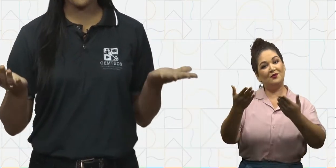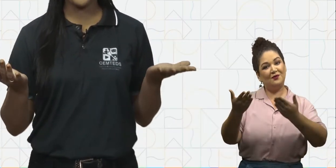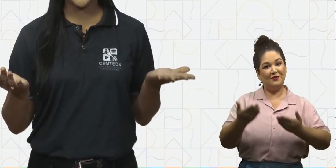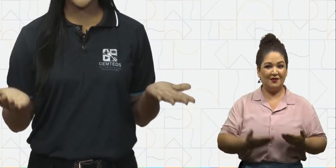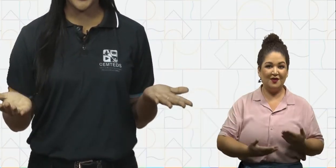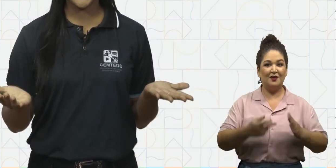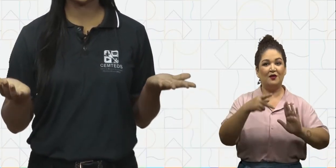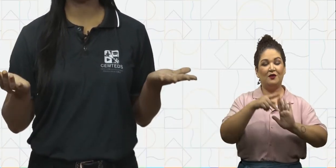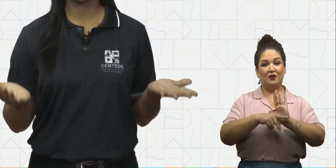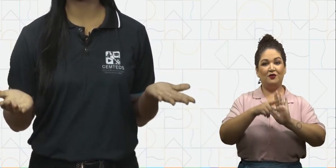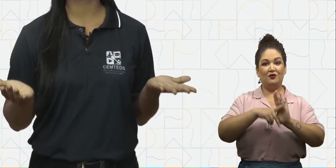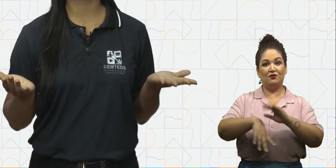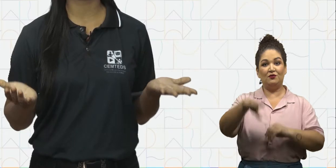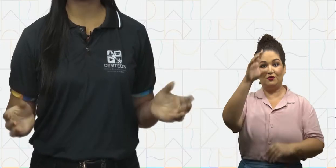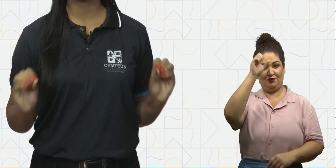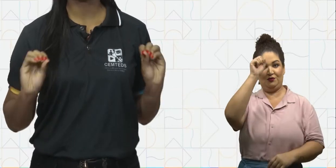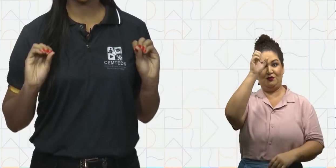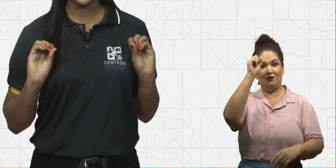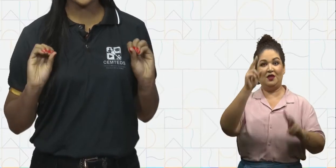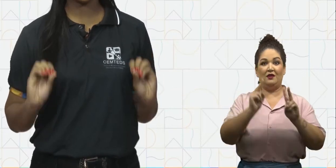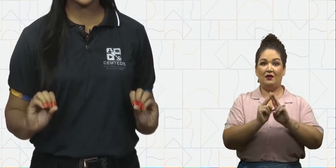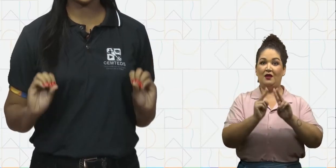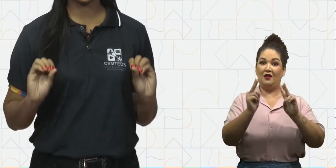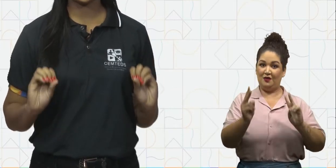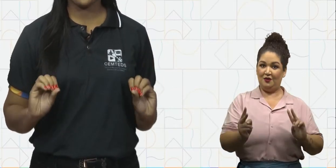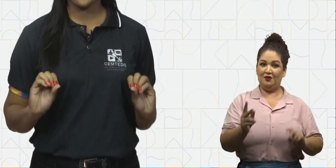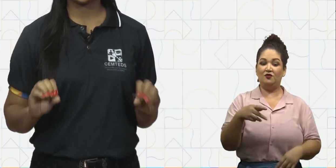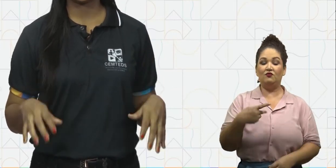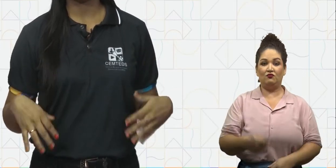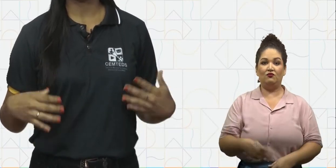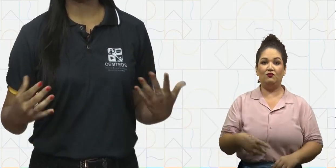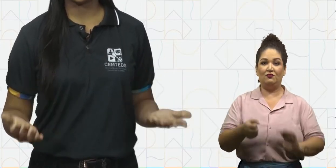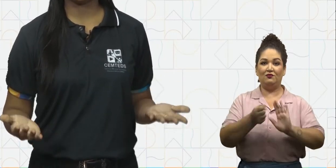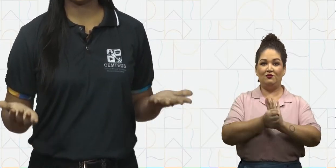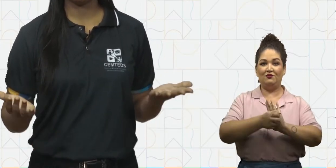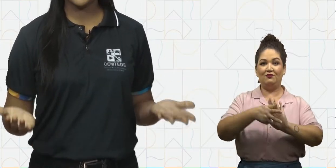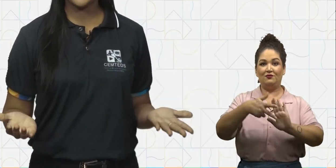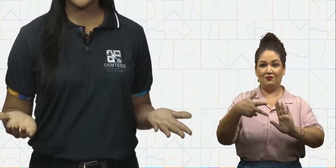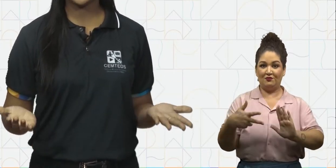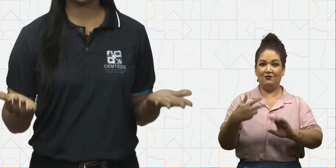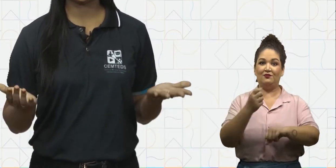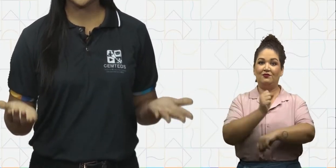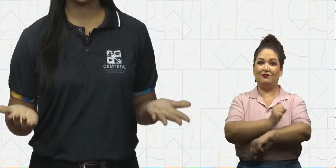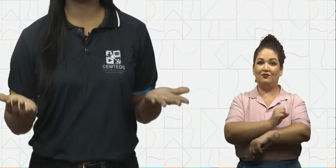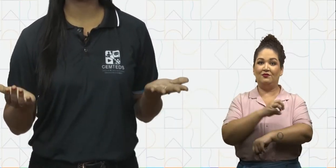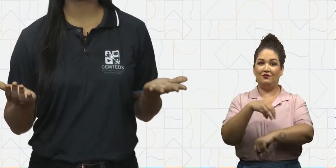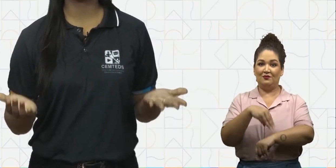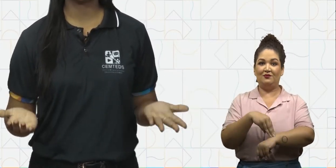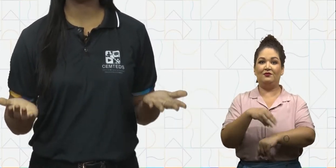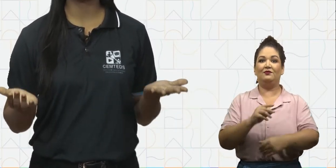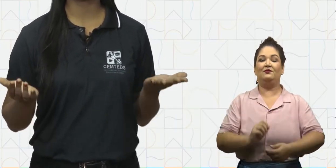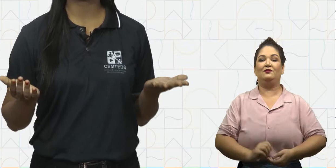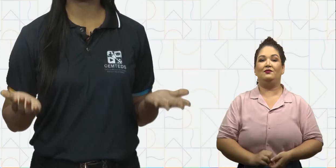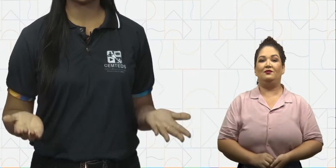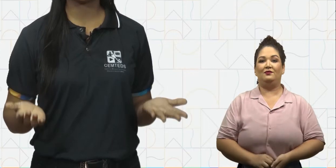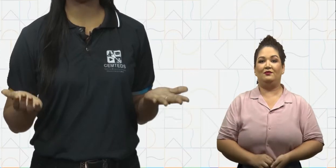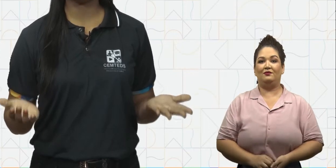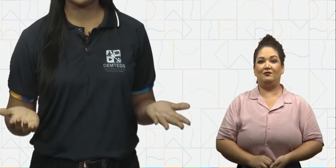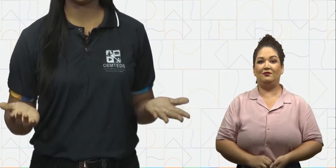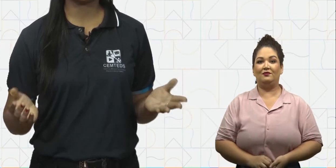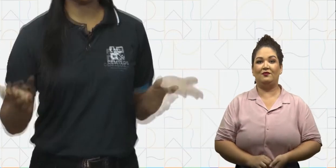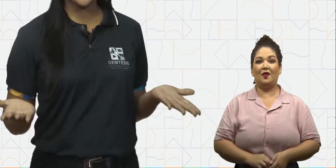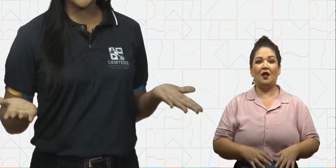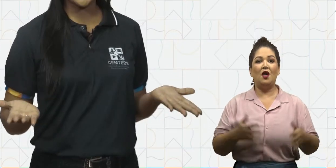Bem-vindos ao projeto Aprender Além da Escola, do Centro de Mídias e Tecnologias Educacionais